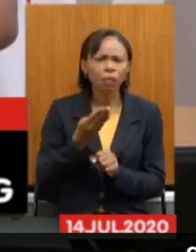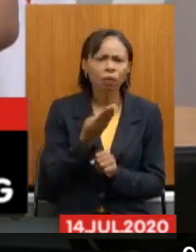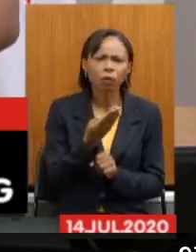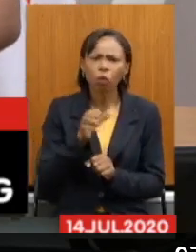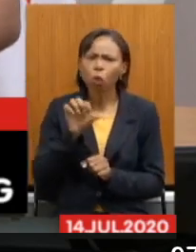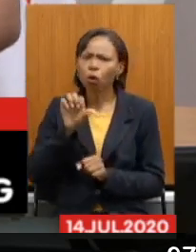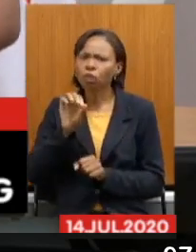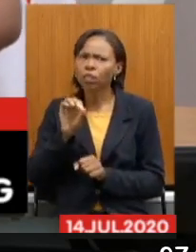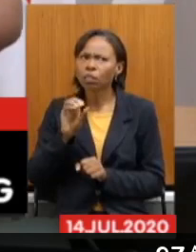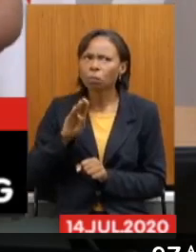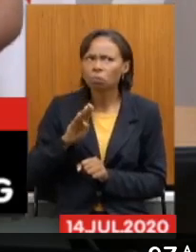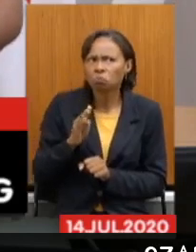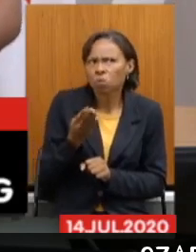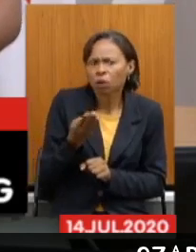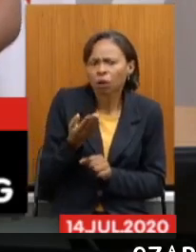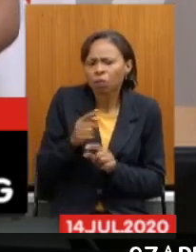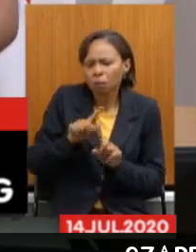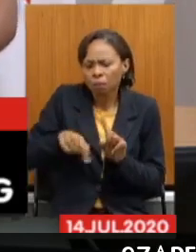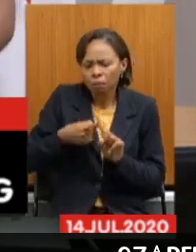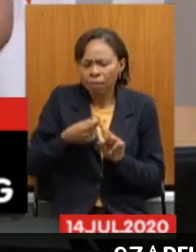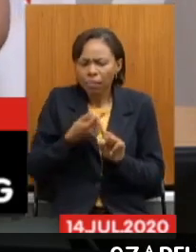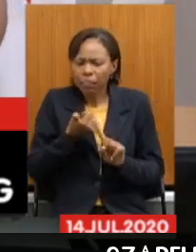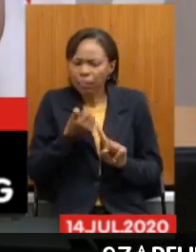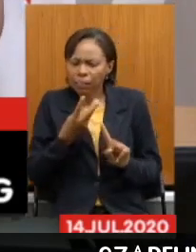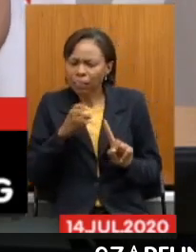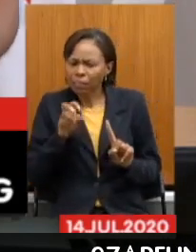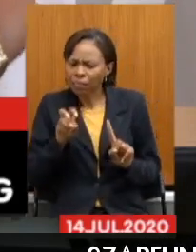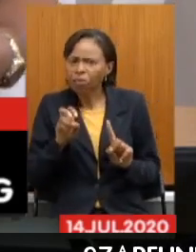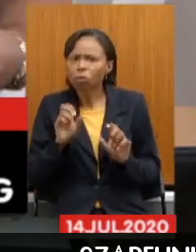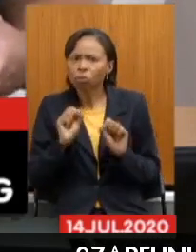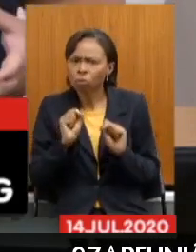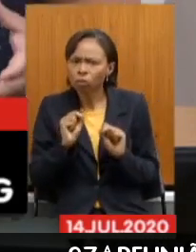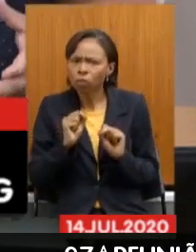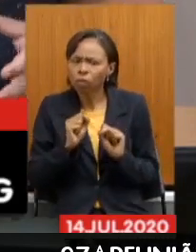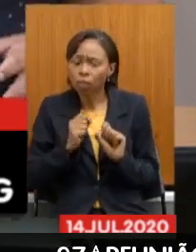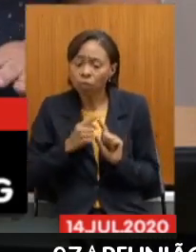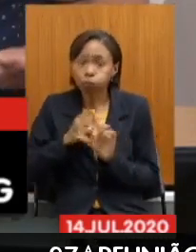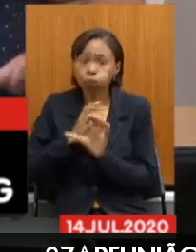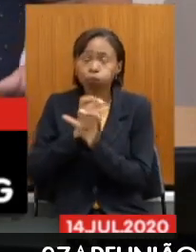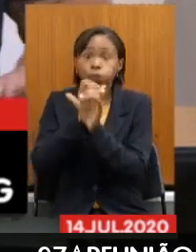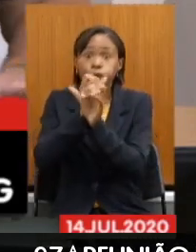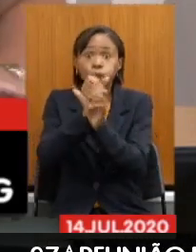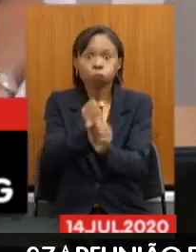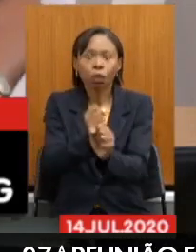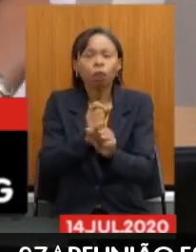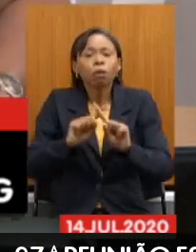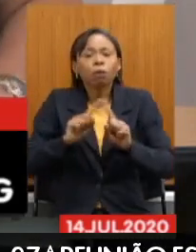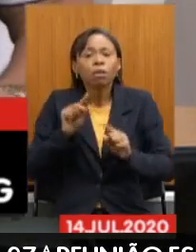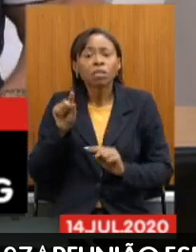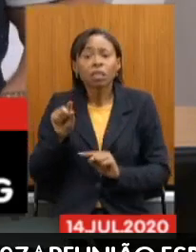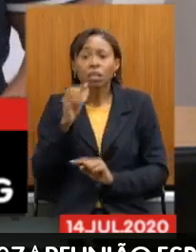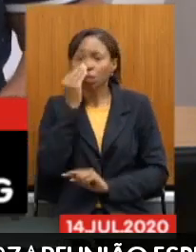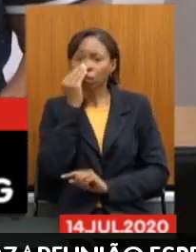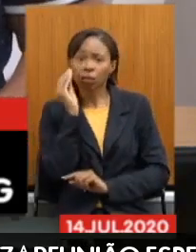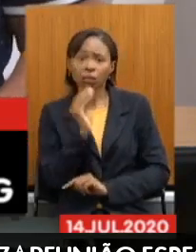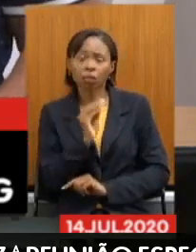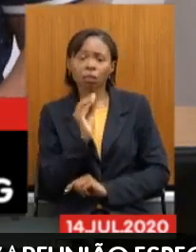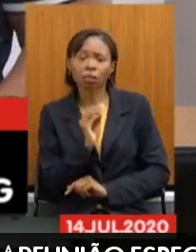os 135, teríamos um saldo gigantesco. E simplesmente ignorou-se esse saldo.